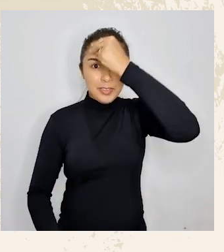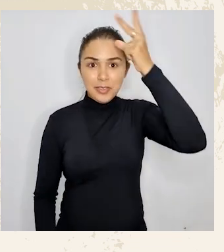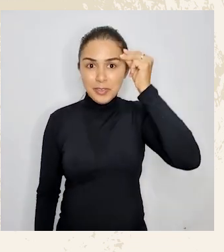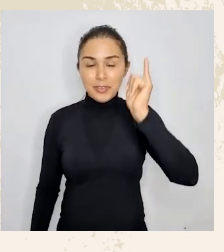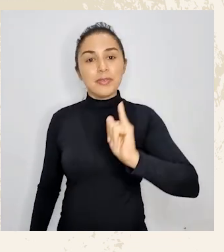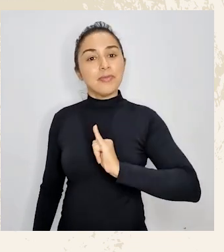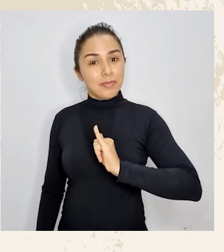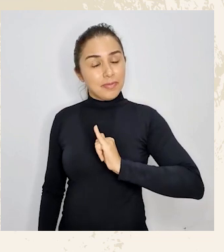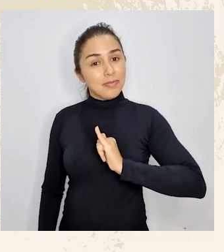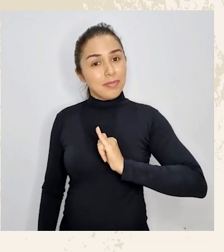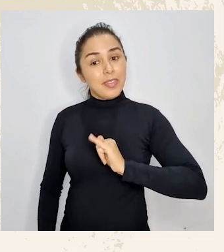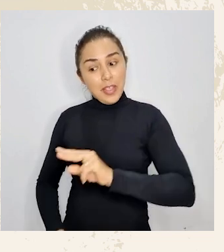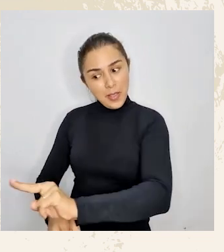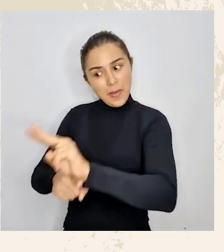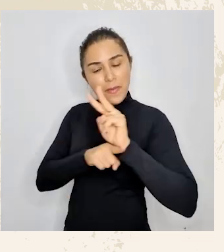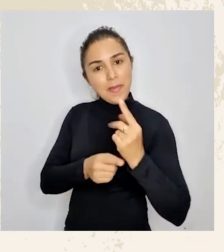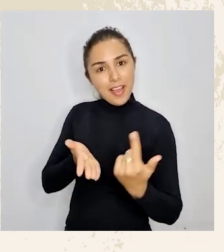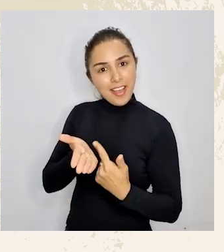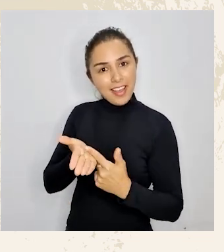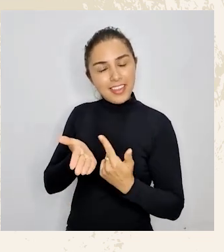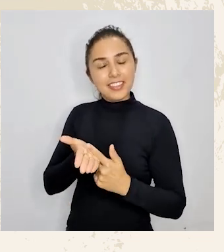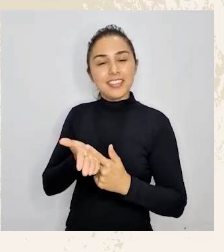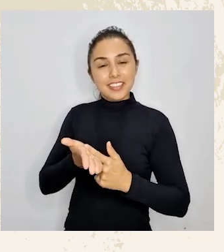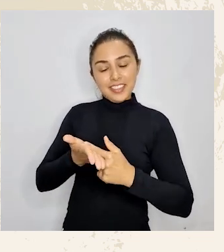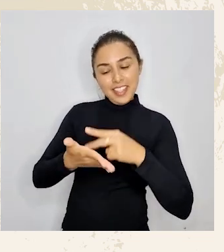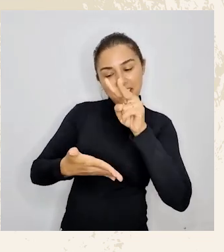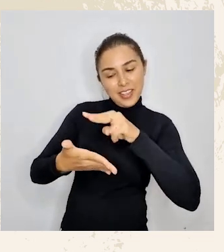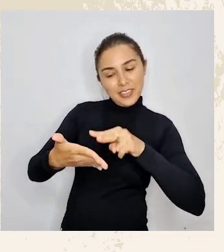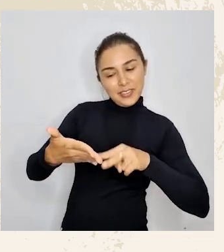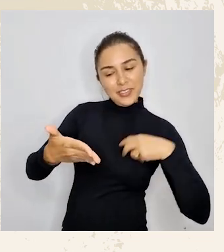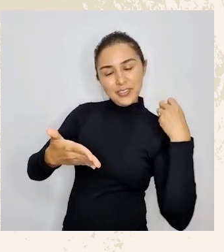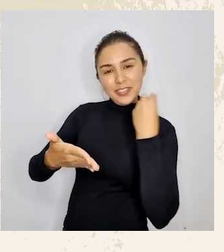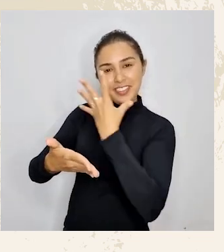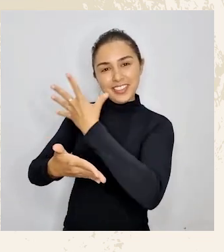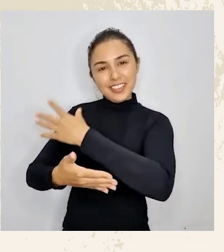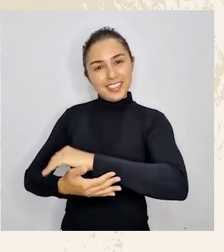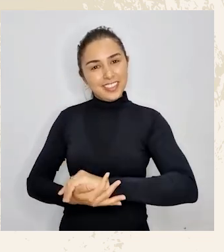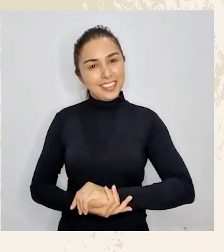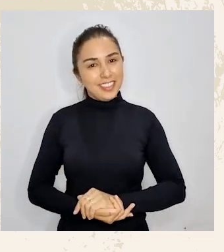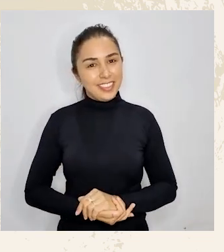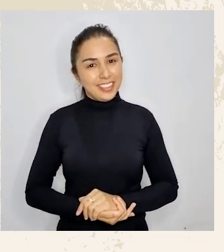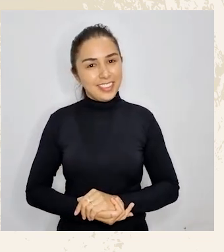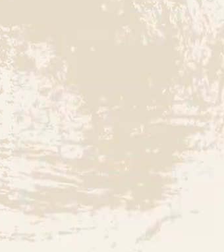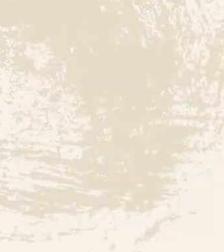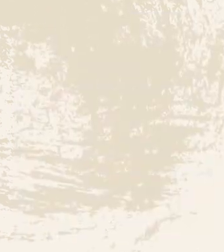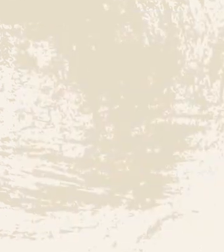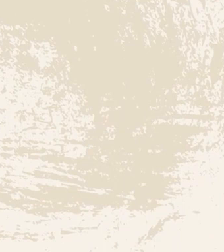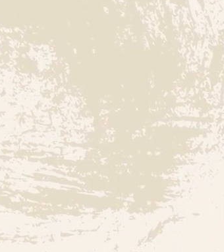Ensino, faça um empréstimo de um exemplar como este e boa leitura!